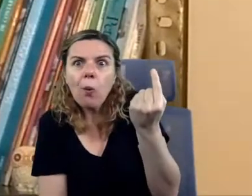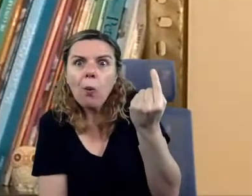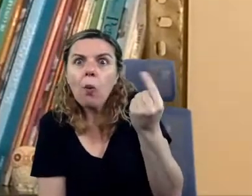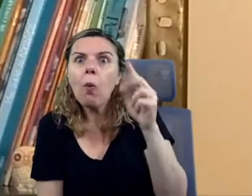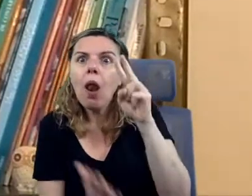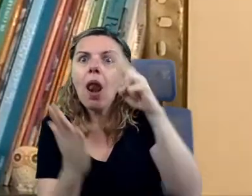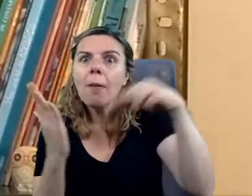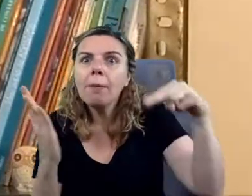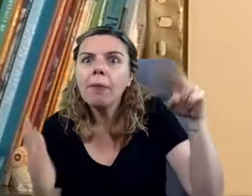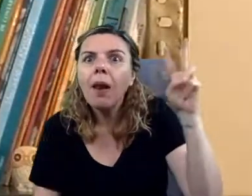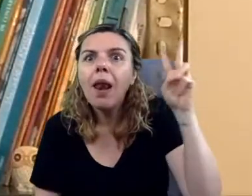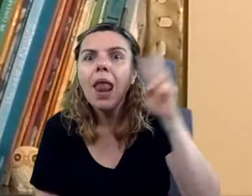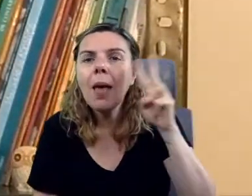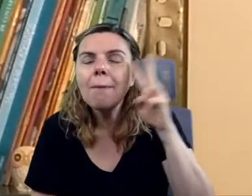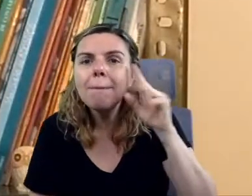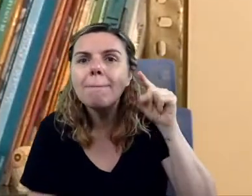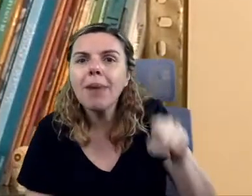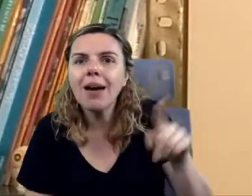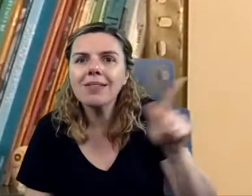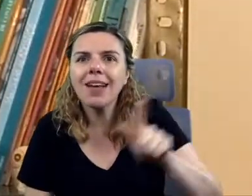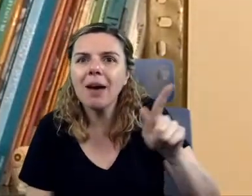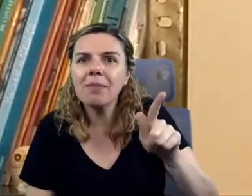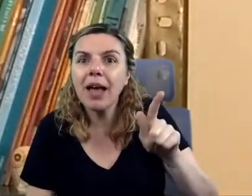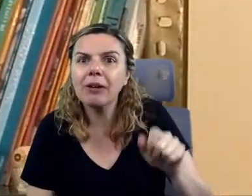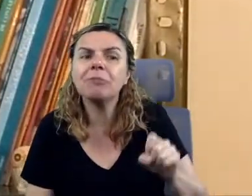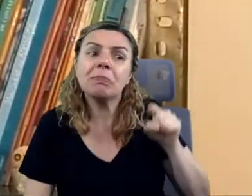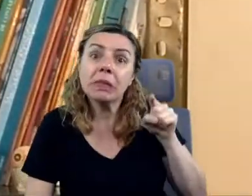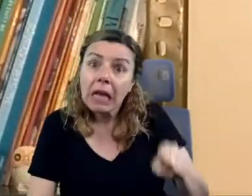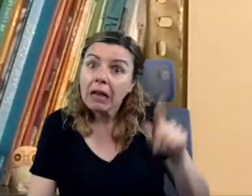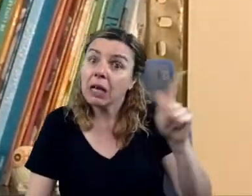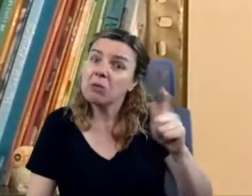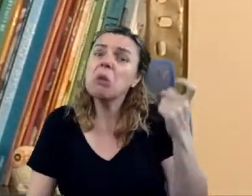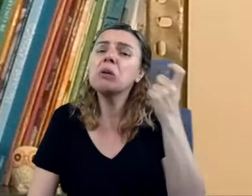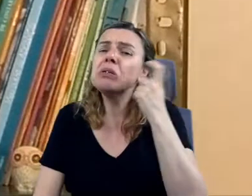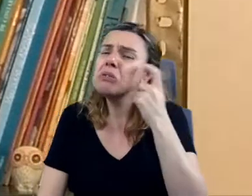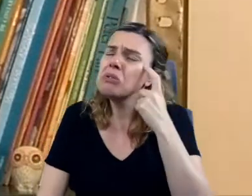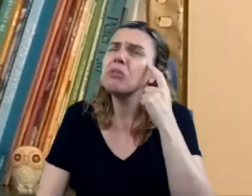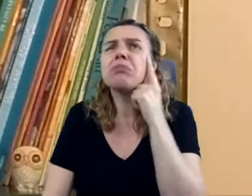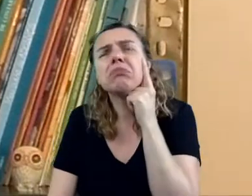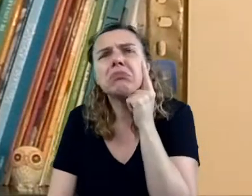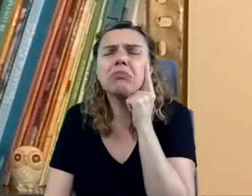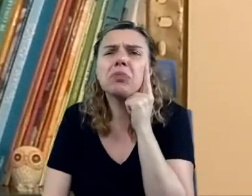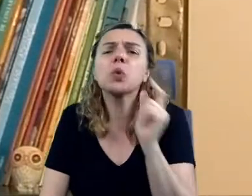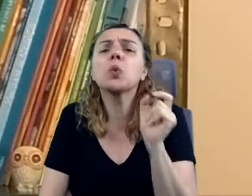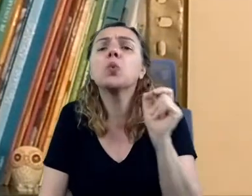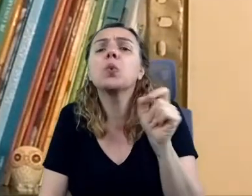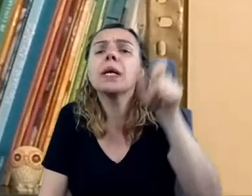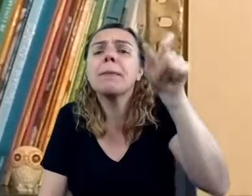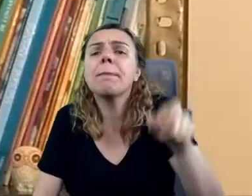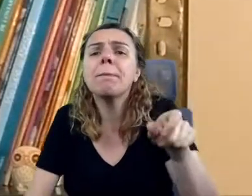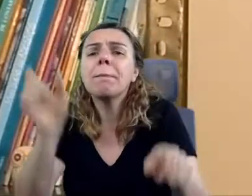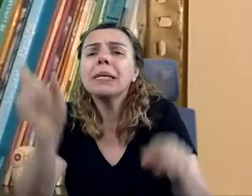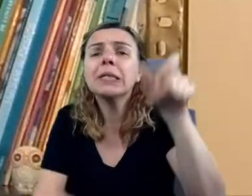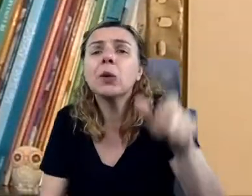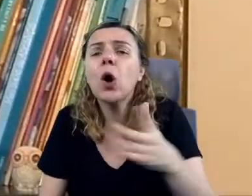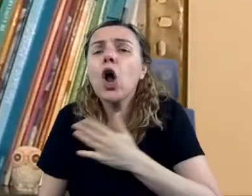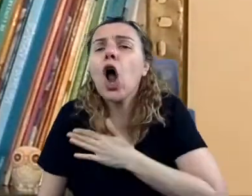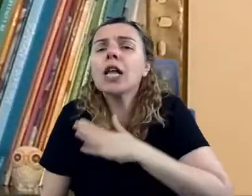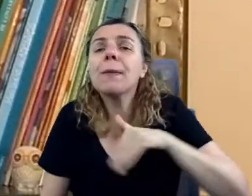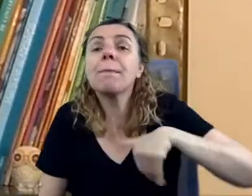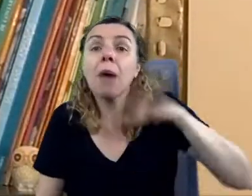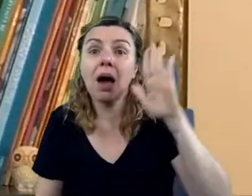um pintor de lembranças. Até que Gabriel pensou: do que as pessoas mais